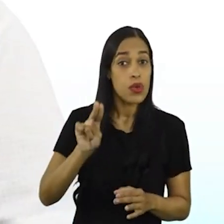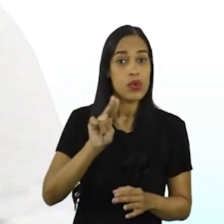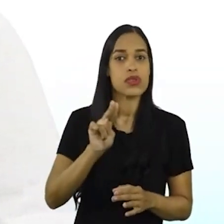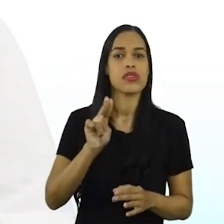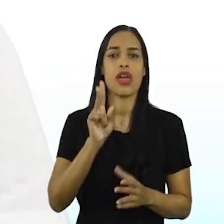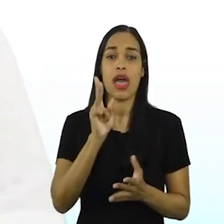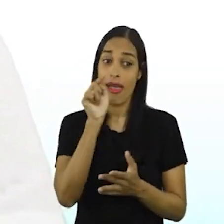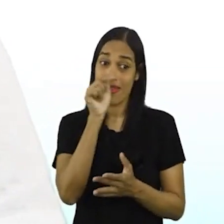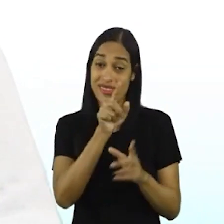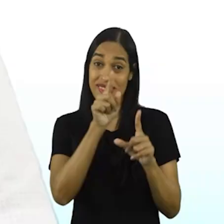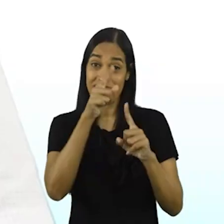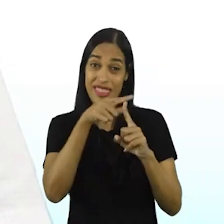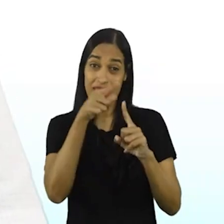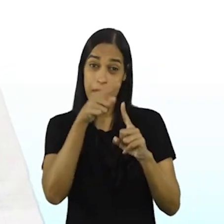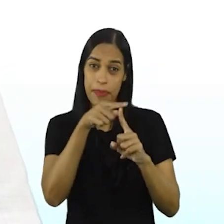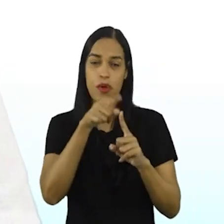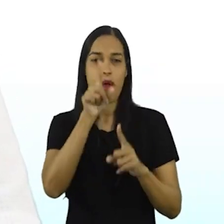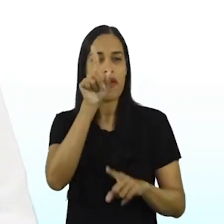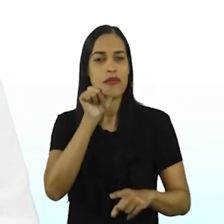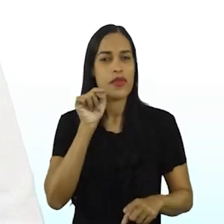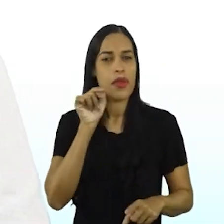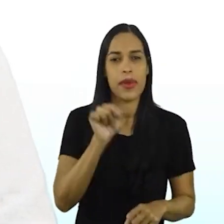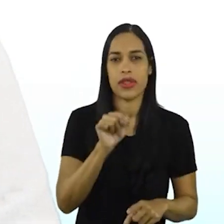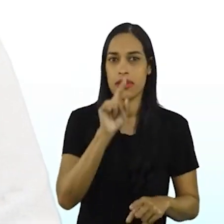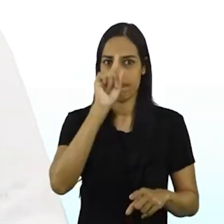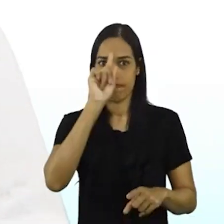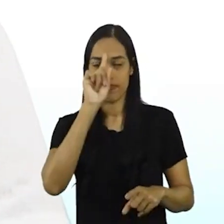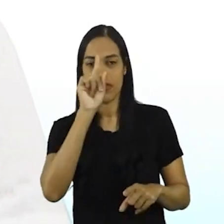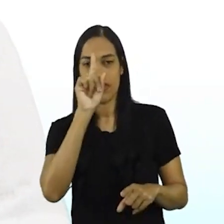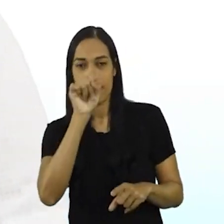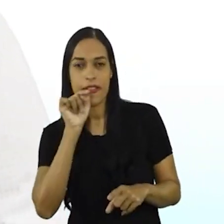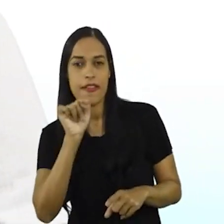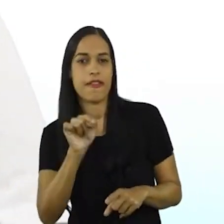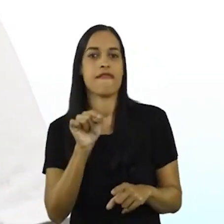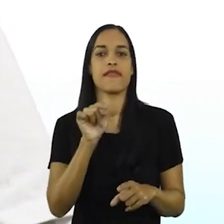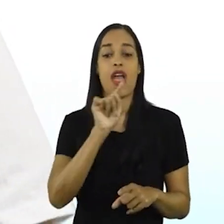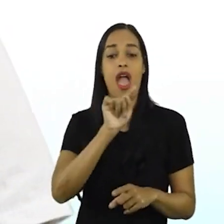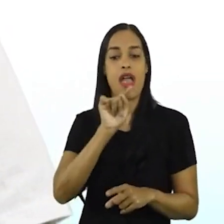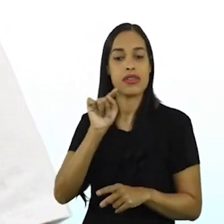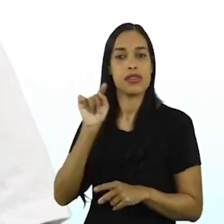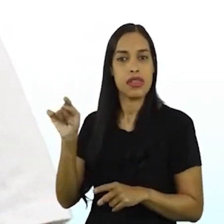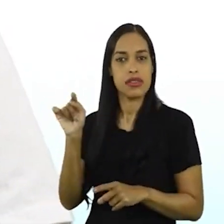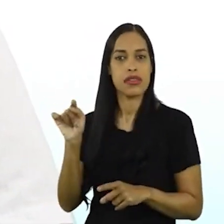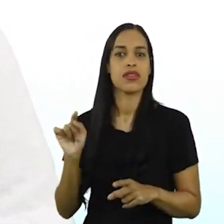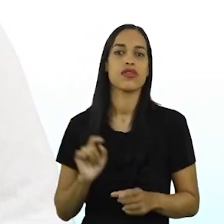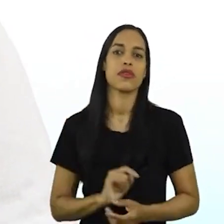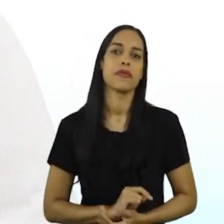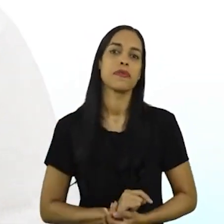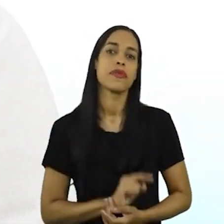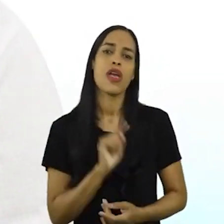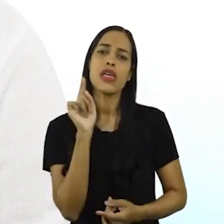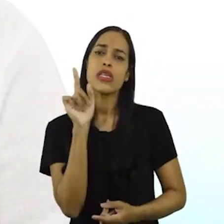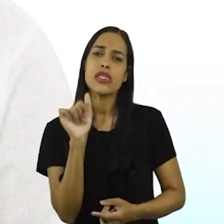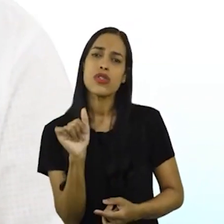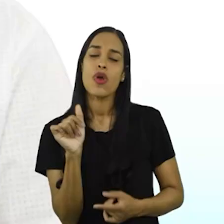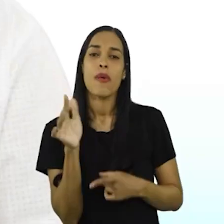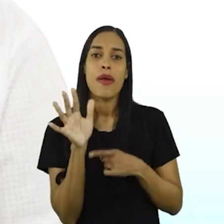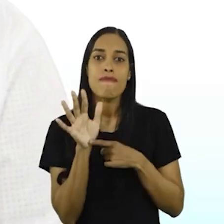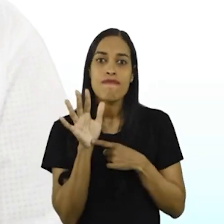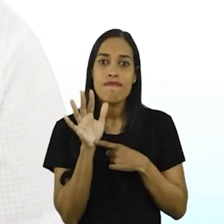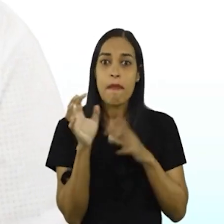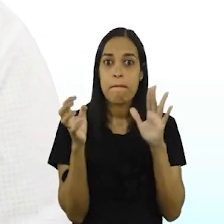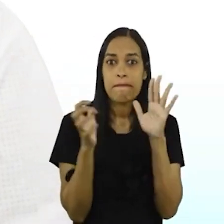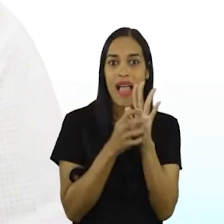muito desse tipo de pontuação, né, frases exclamativas, reticências, isso aí é